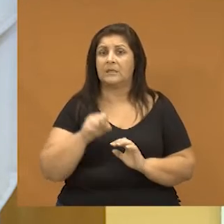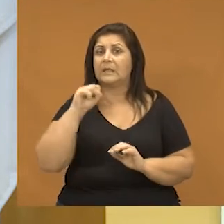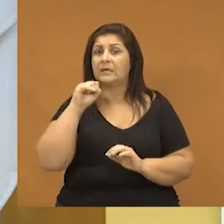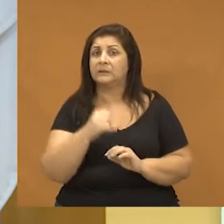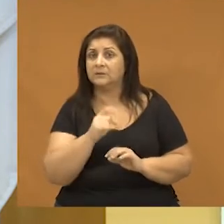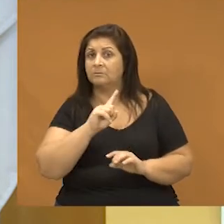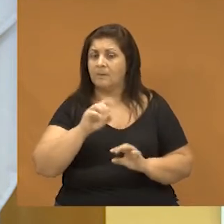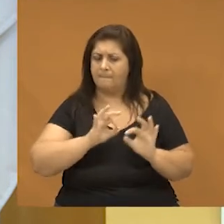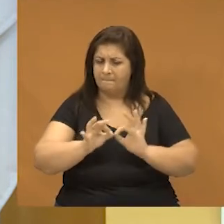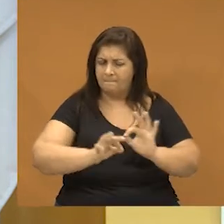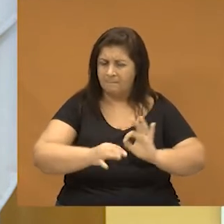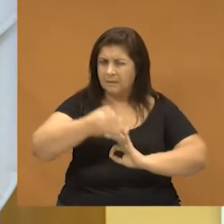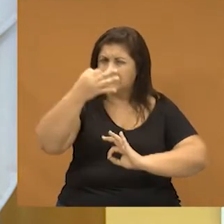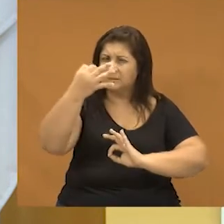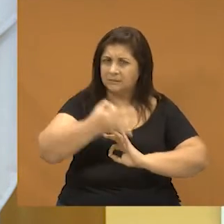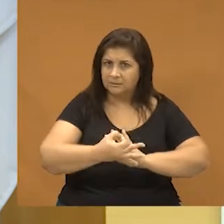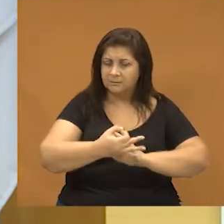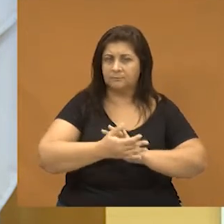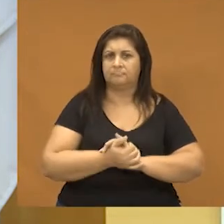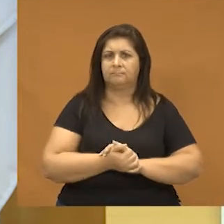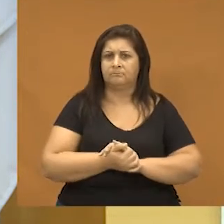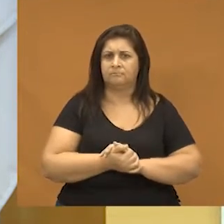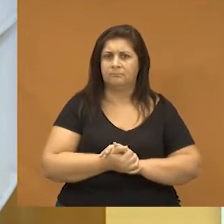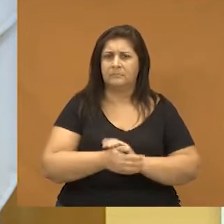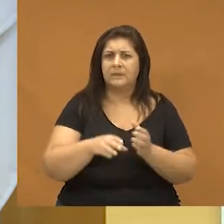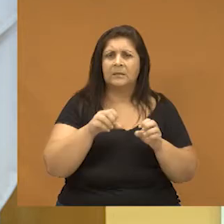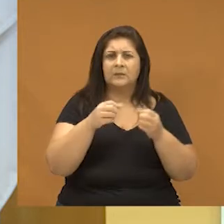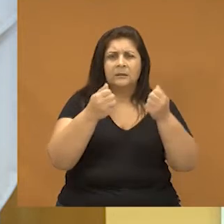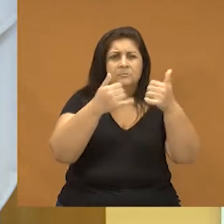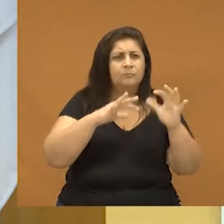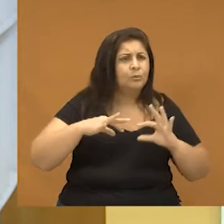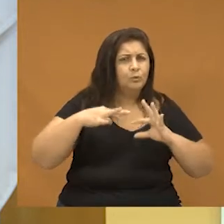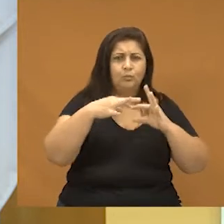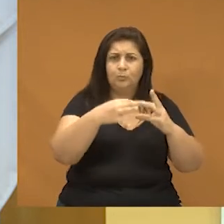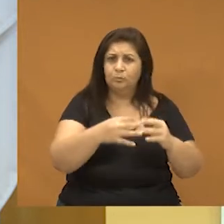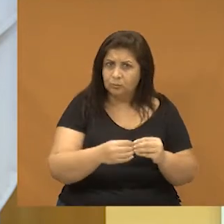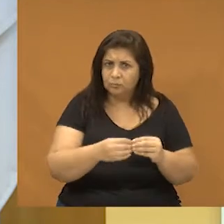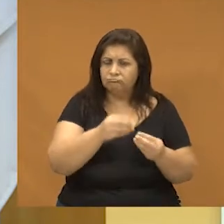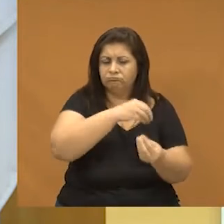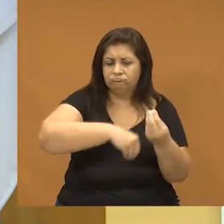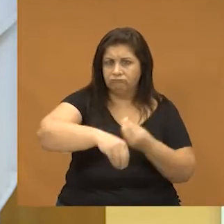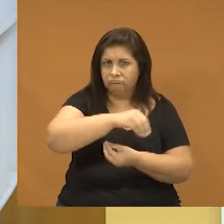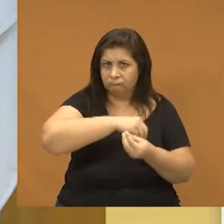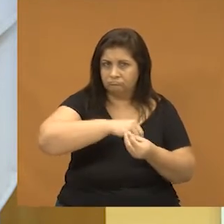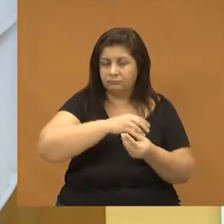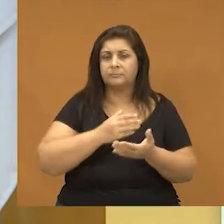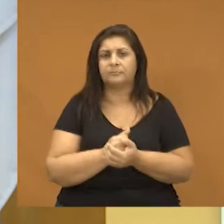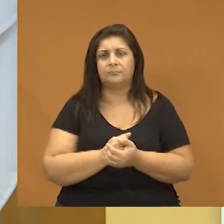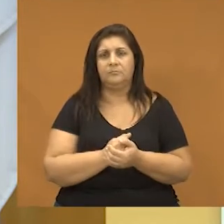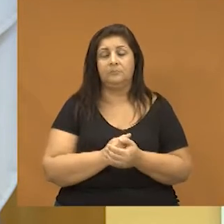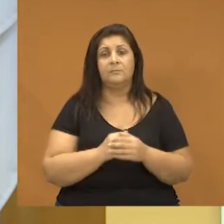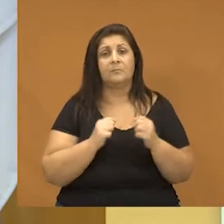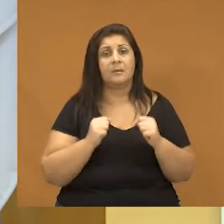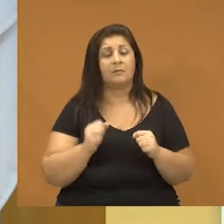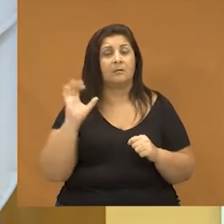bem gestadas, né, se elas não forem compartilhadas com todos os entes que estiverem envolvidos nesse processo, a gente pode